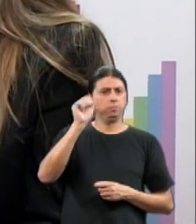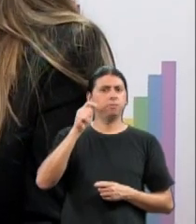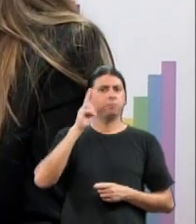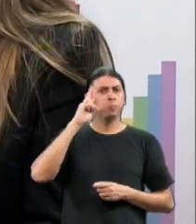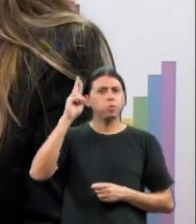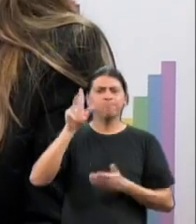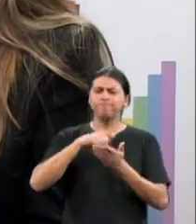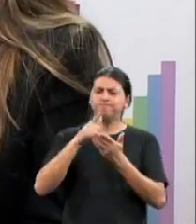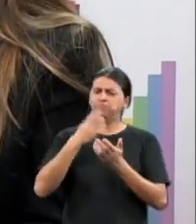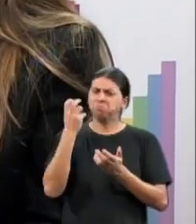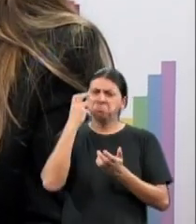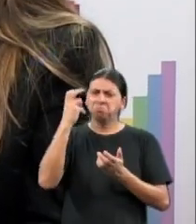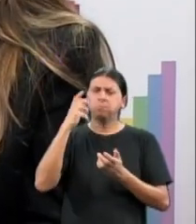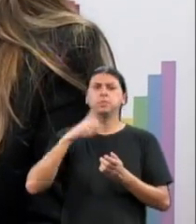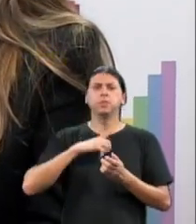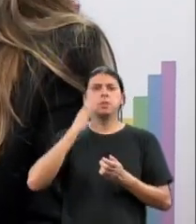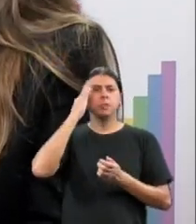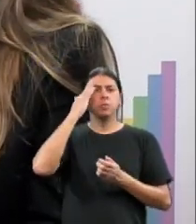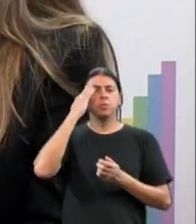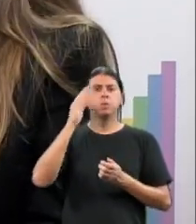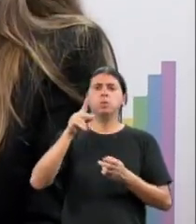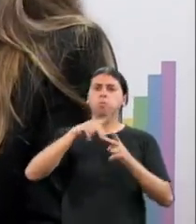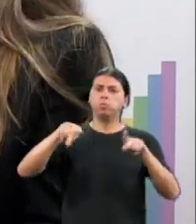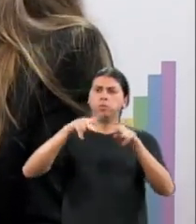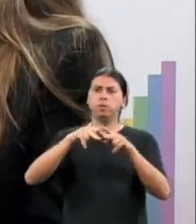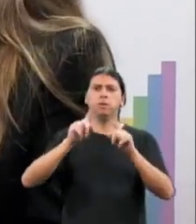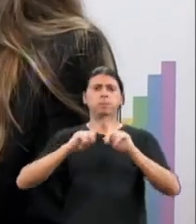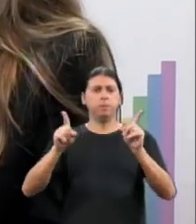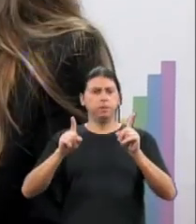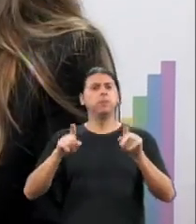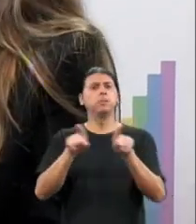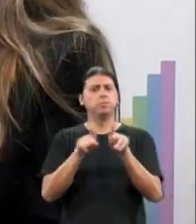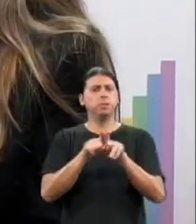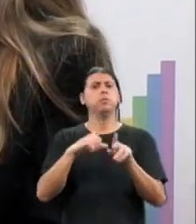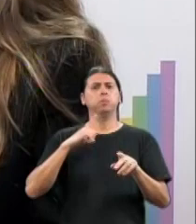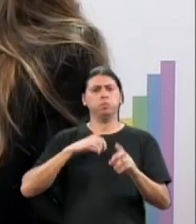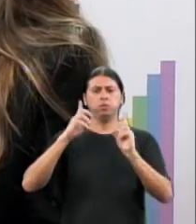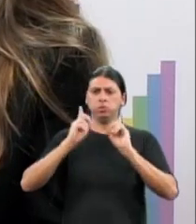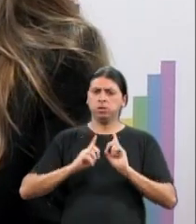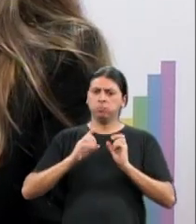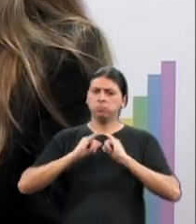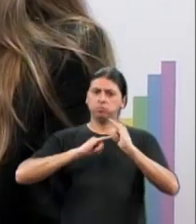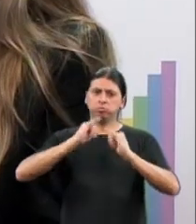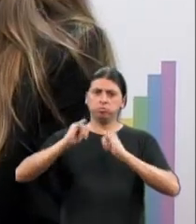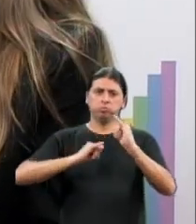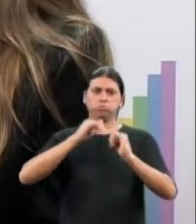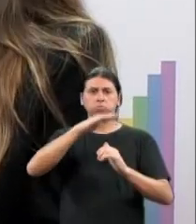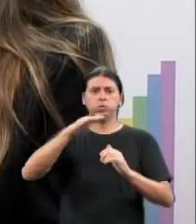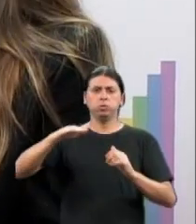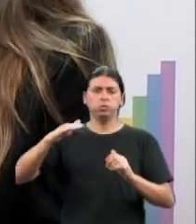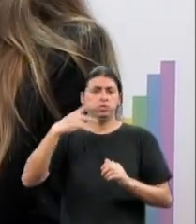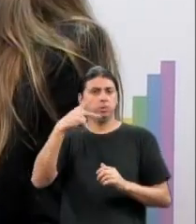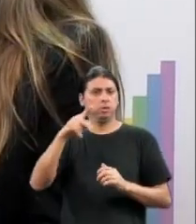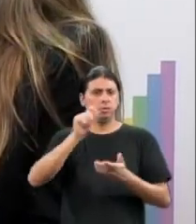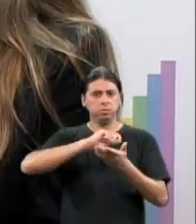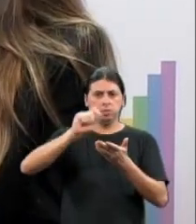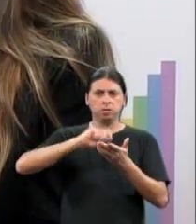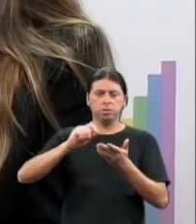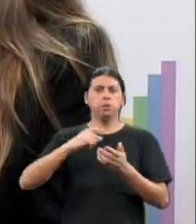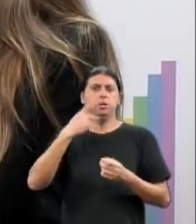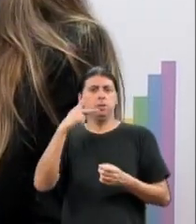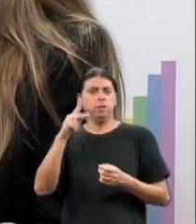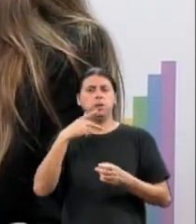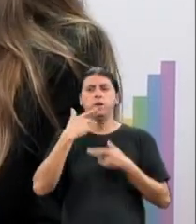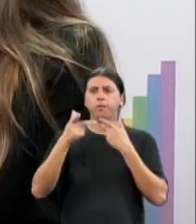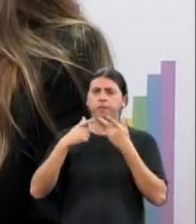respeita essa sabedoria popular, só que a gente também tem o direito de informar a ele que essa escrita, essa